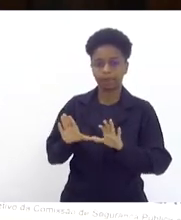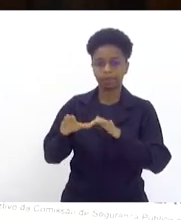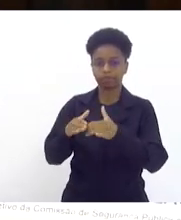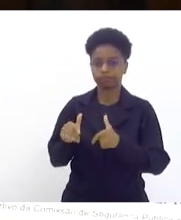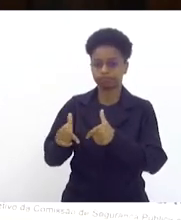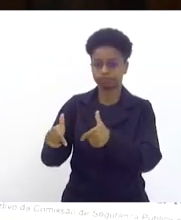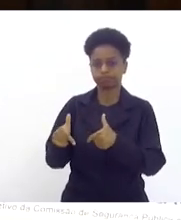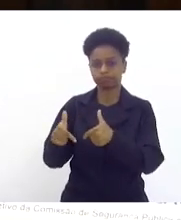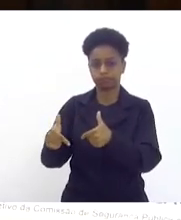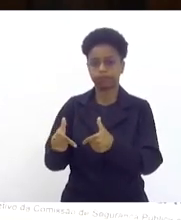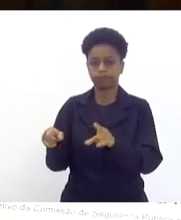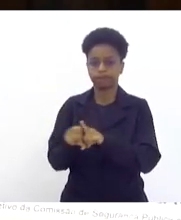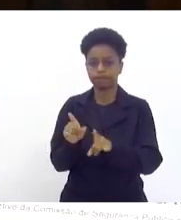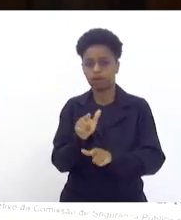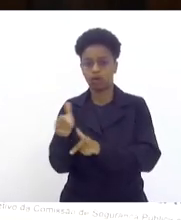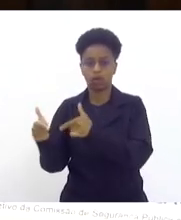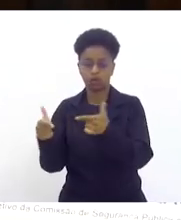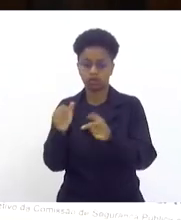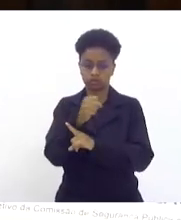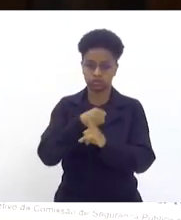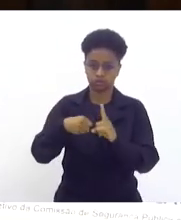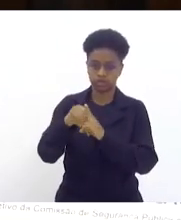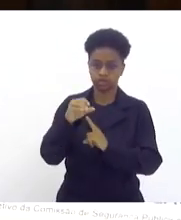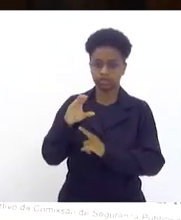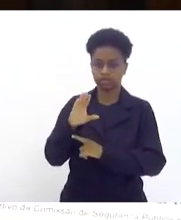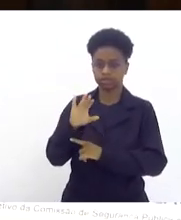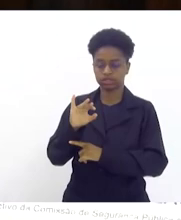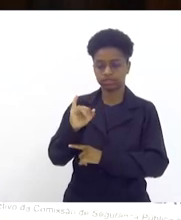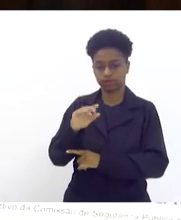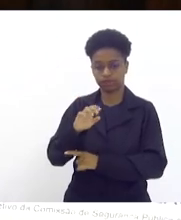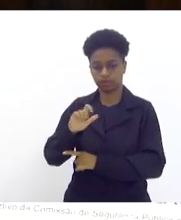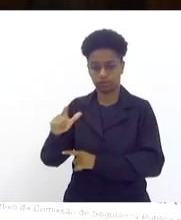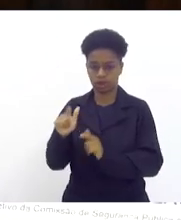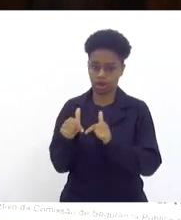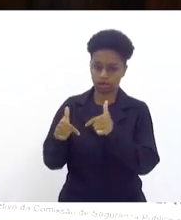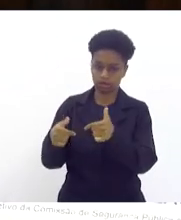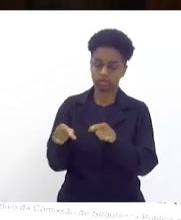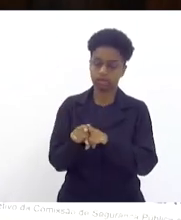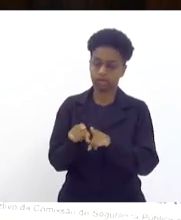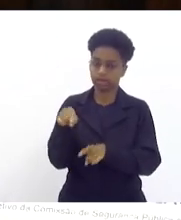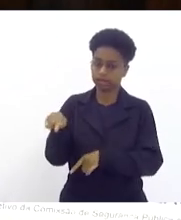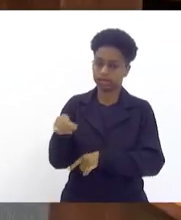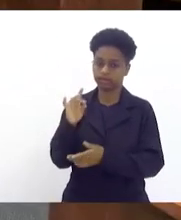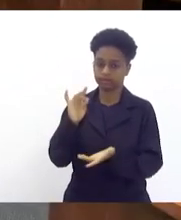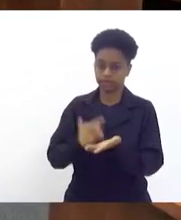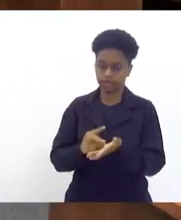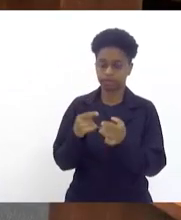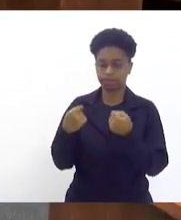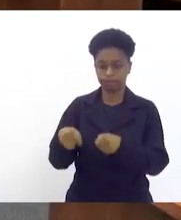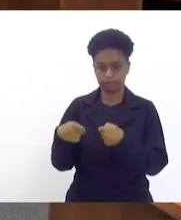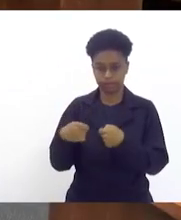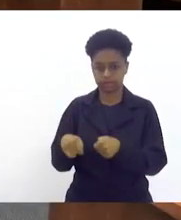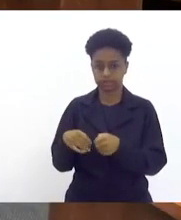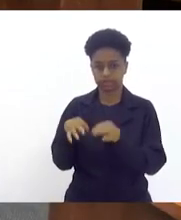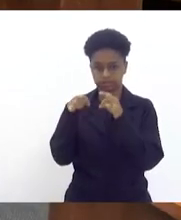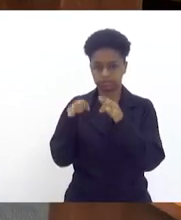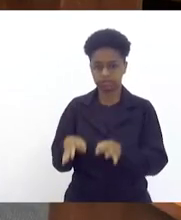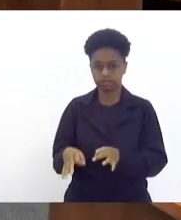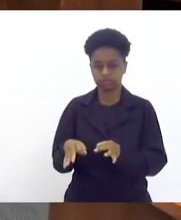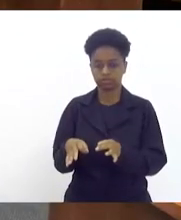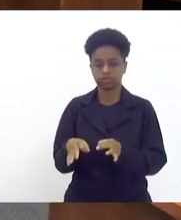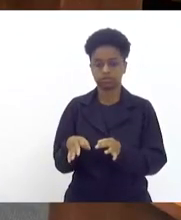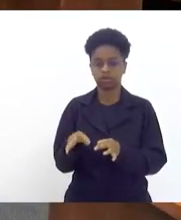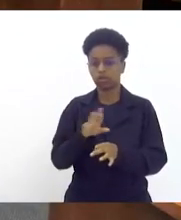tem outras organizações da sociedade civil muito atuante e a Tijuca de fato demanda justamente dessa